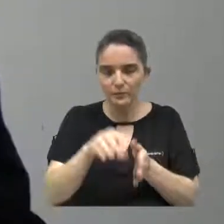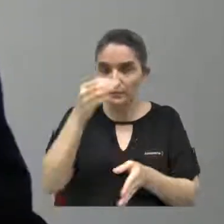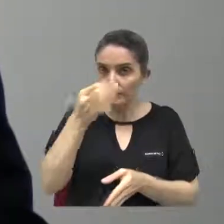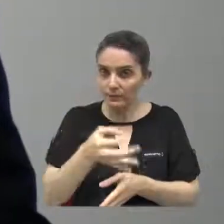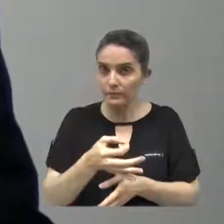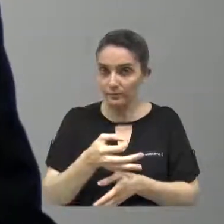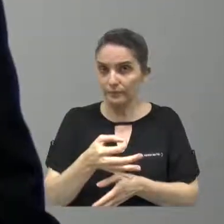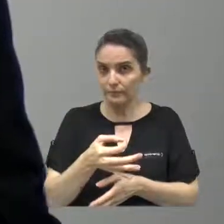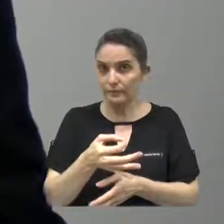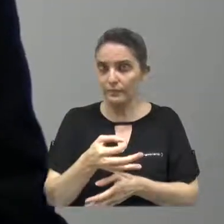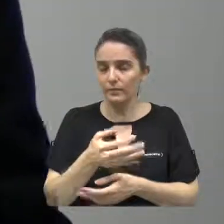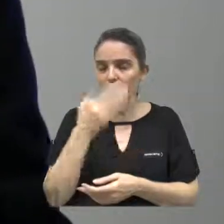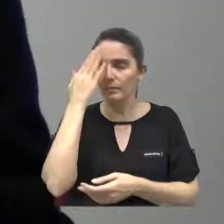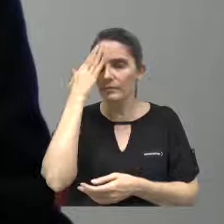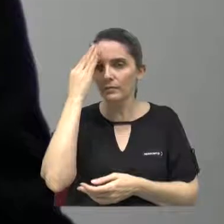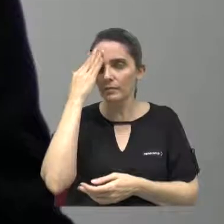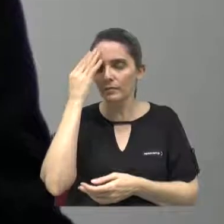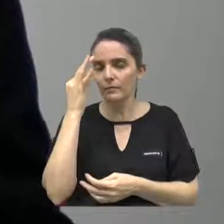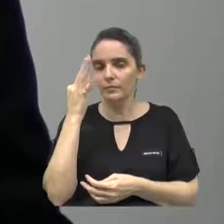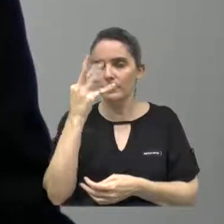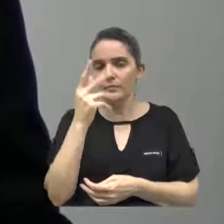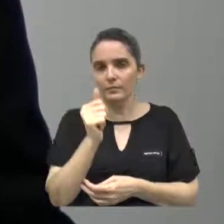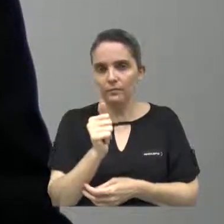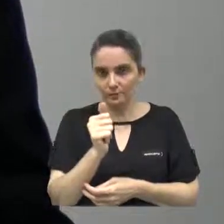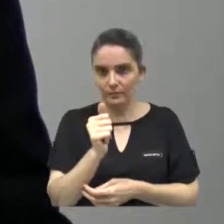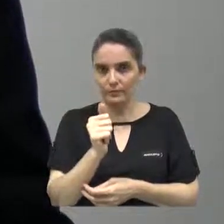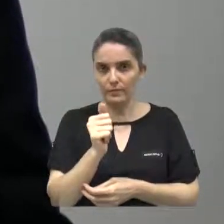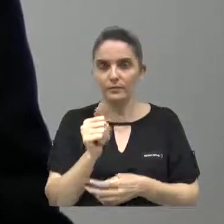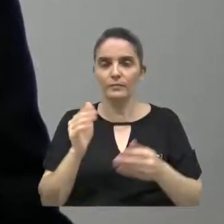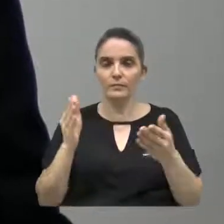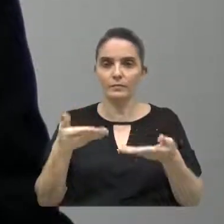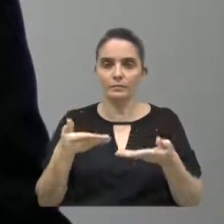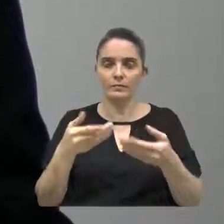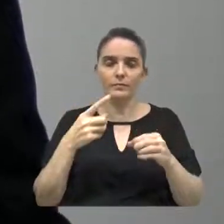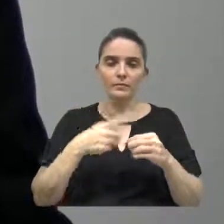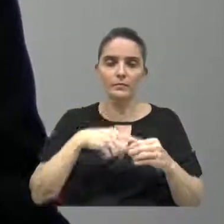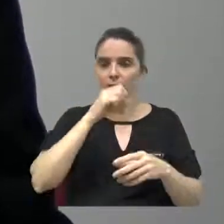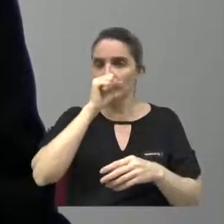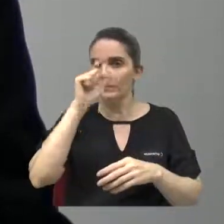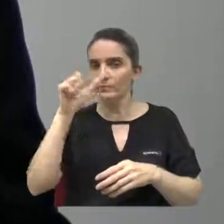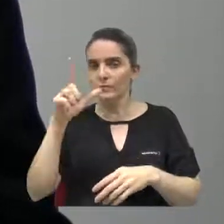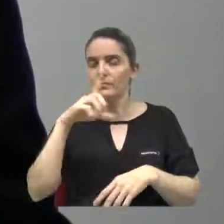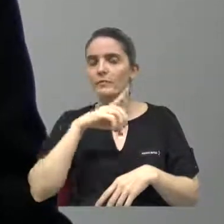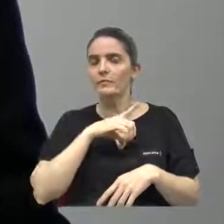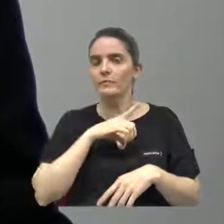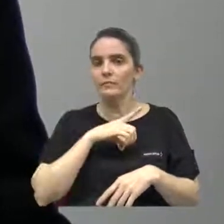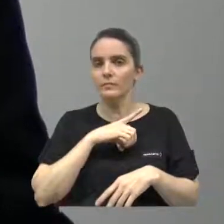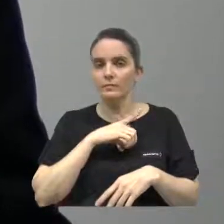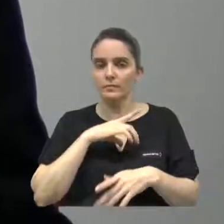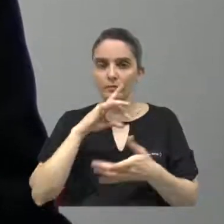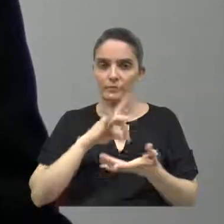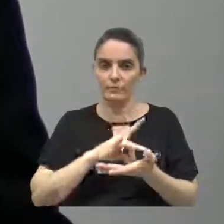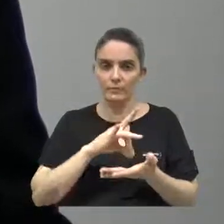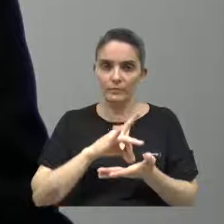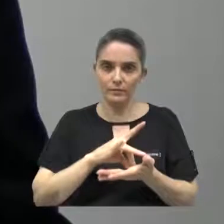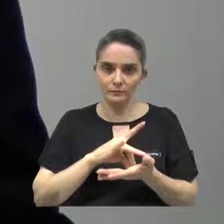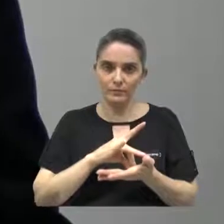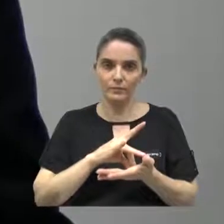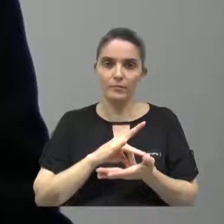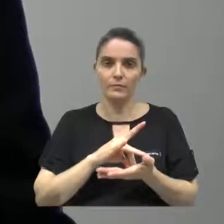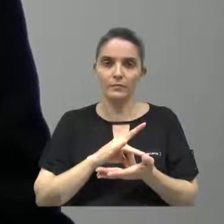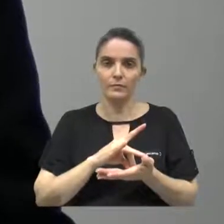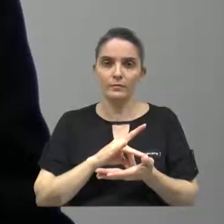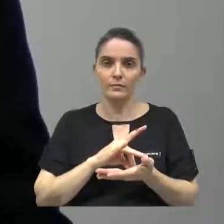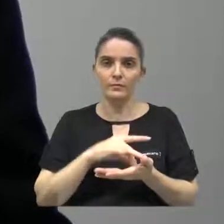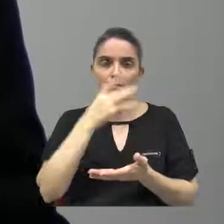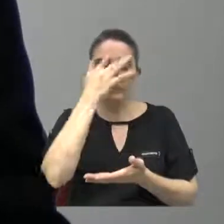busca informações da família e pode fazer isso para que Limeira possa ser realmente privilegiada de ter pessoas